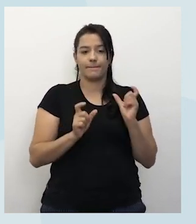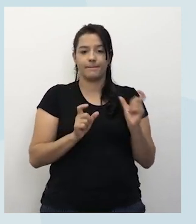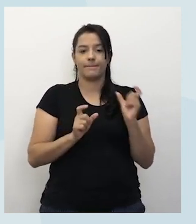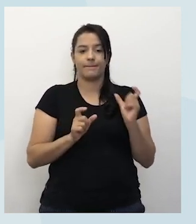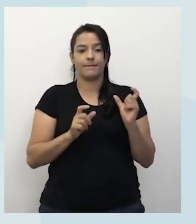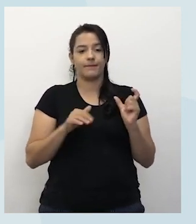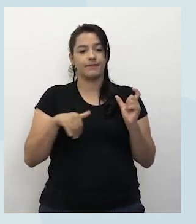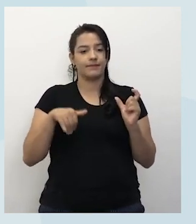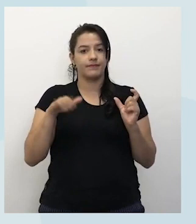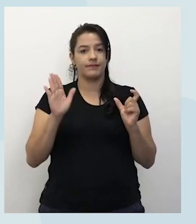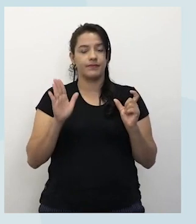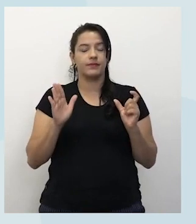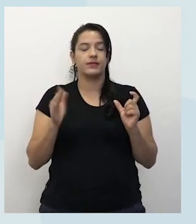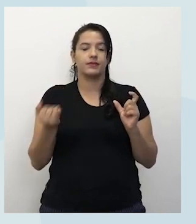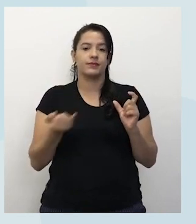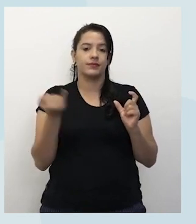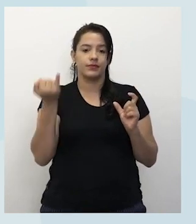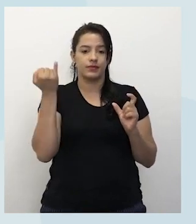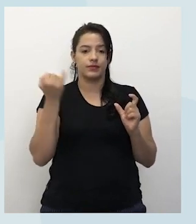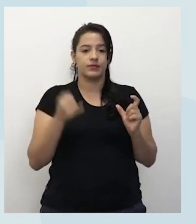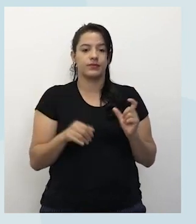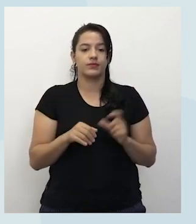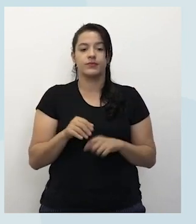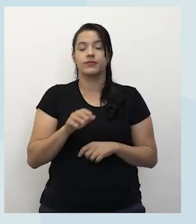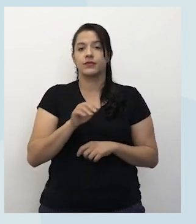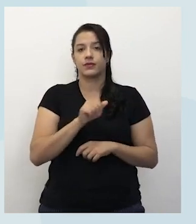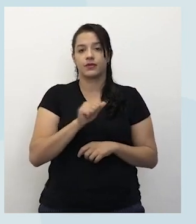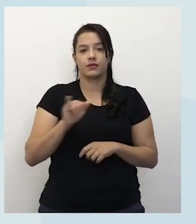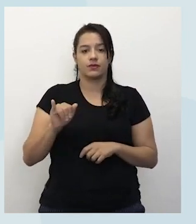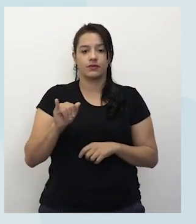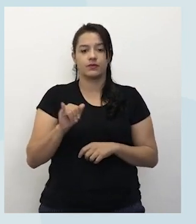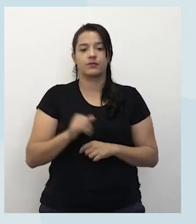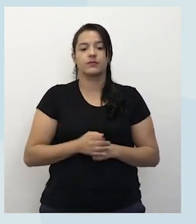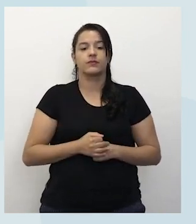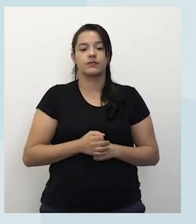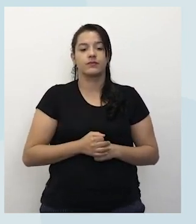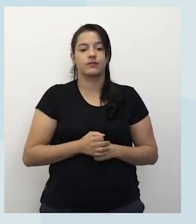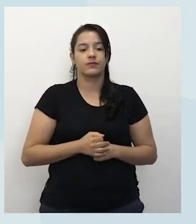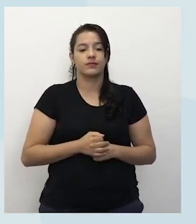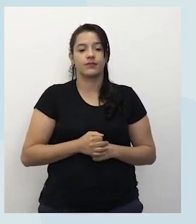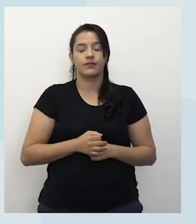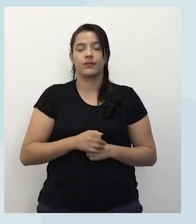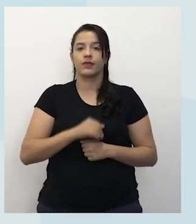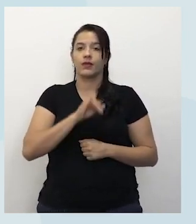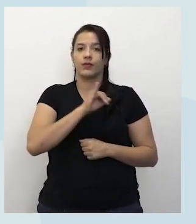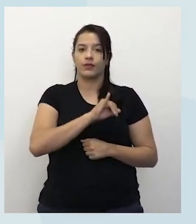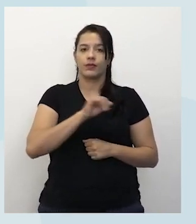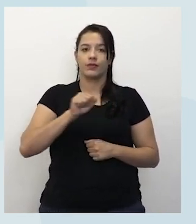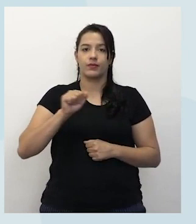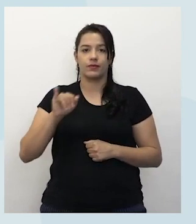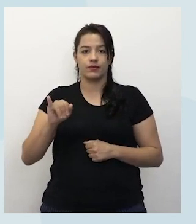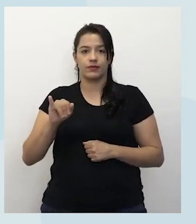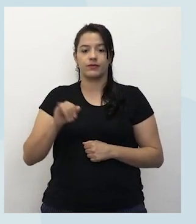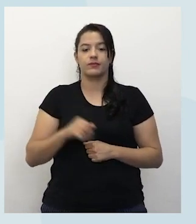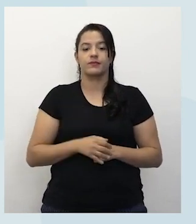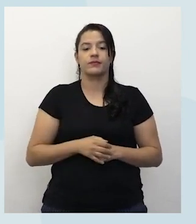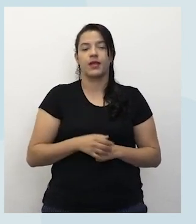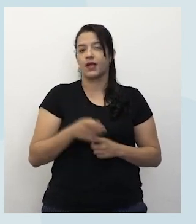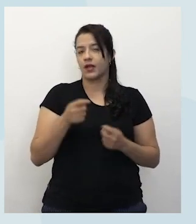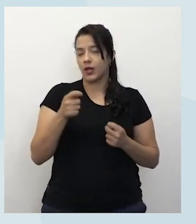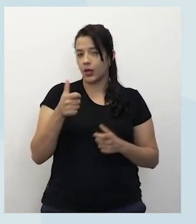mais importante aqui do ano, da vida, que I, então, e sempre letra maiúscula, aí? Yeah. Why, né? Que é quase o mineiro,